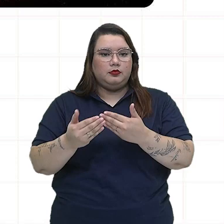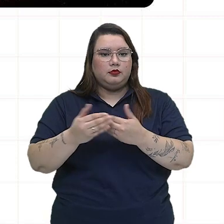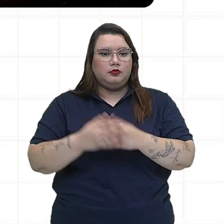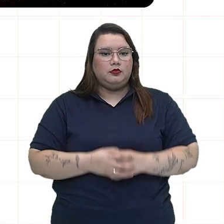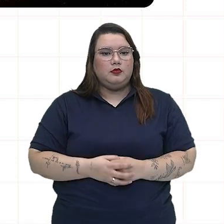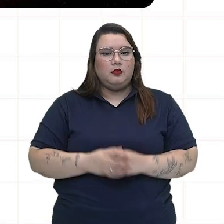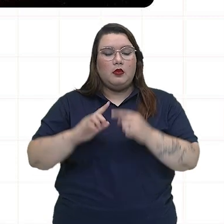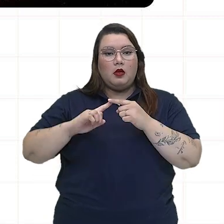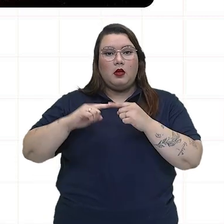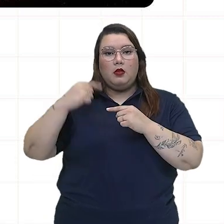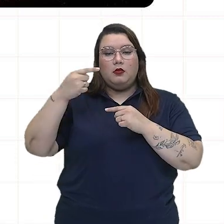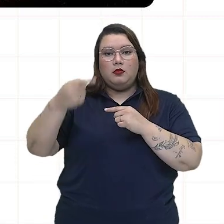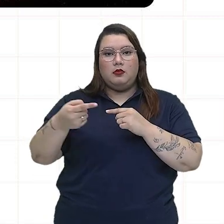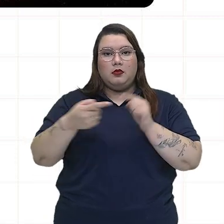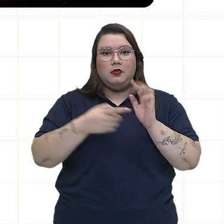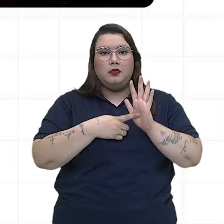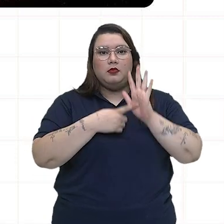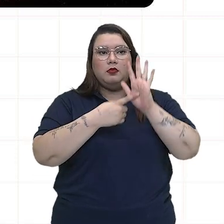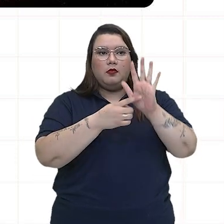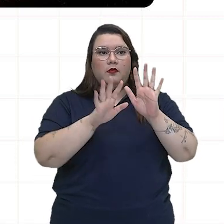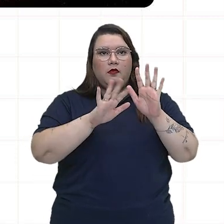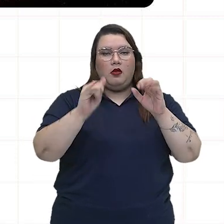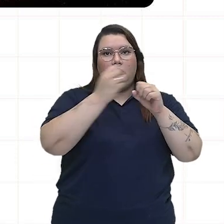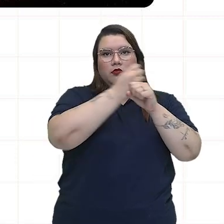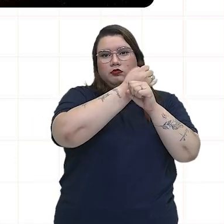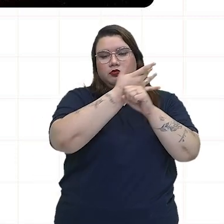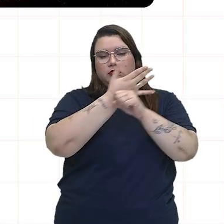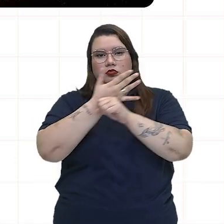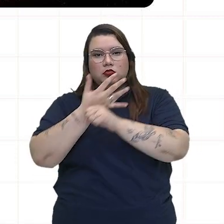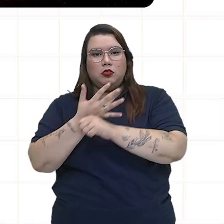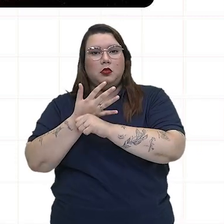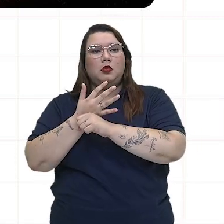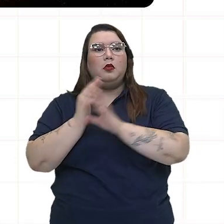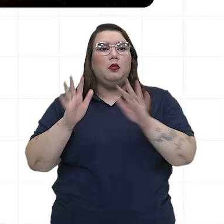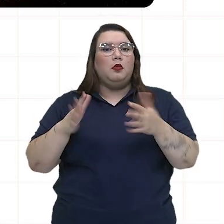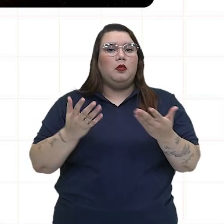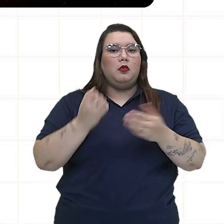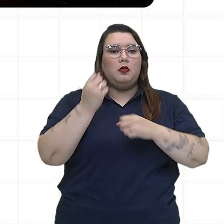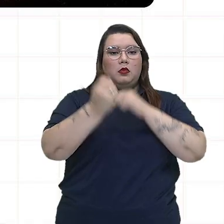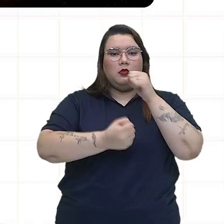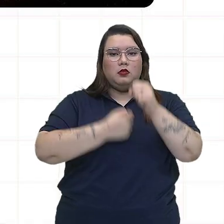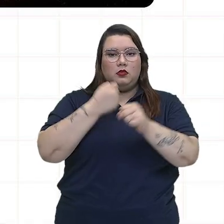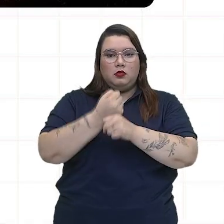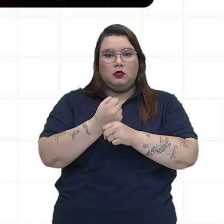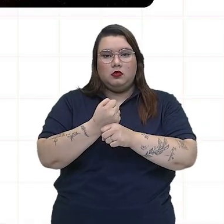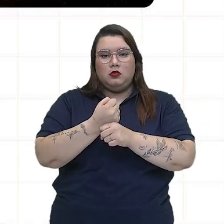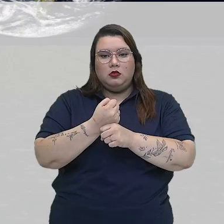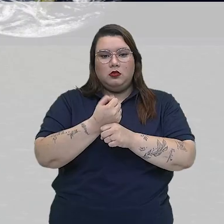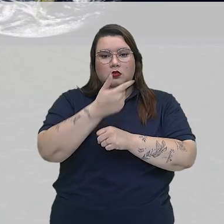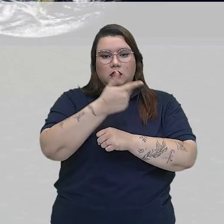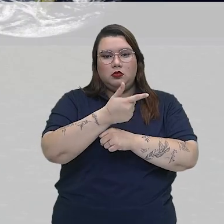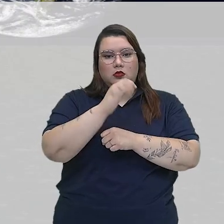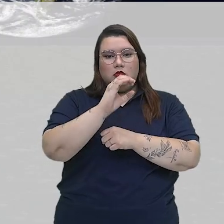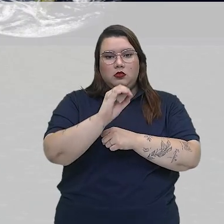A próxima aparição do cometa Halley, que está prevista, é no ano de